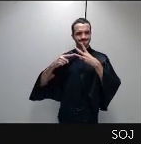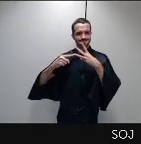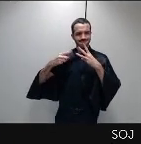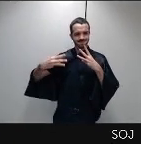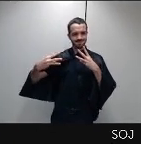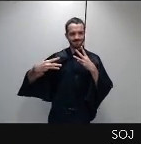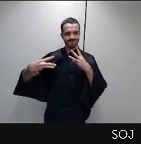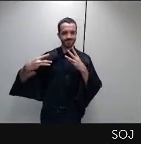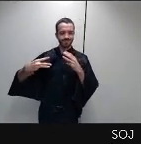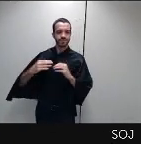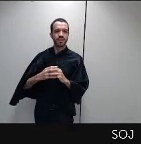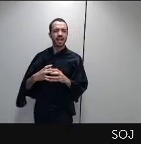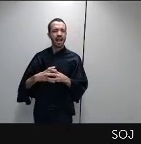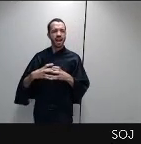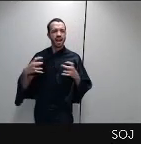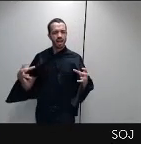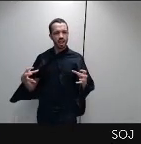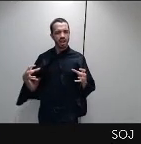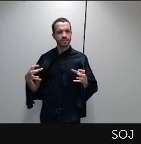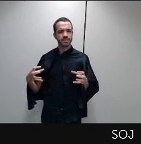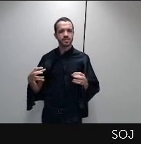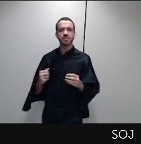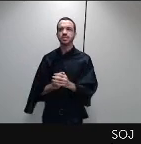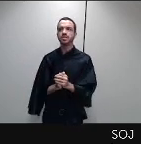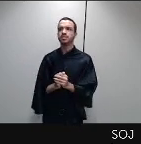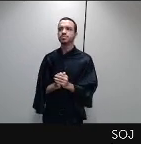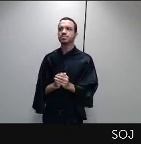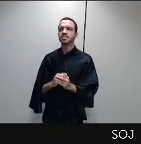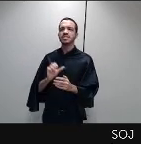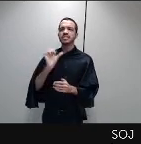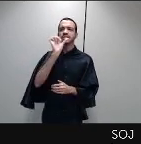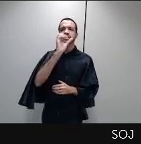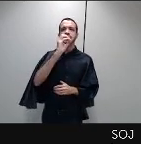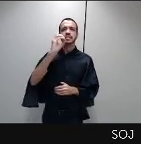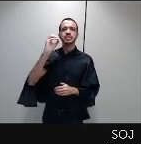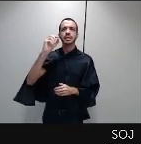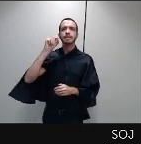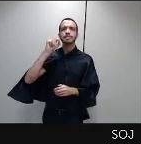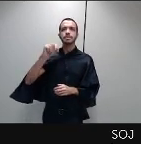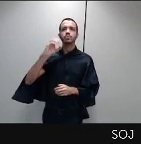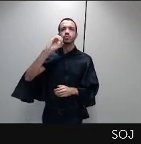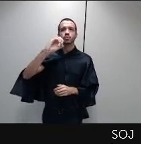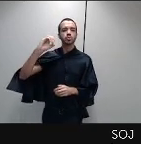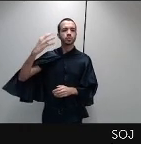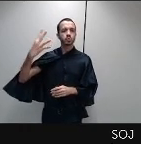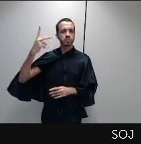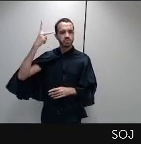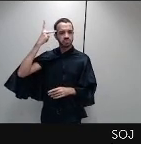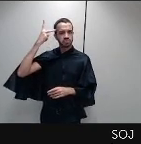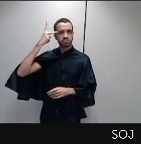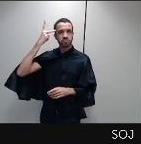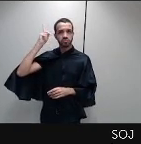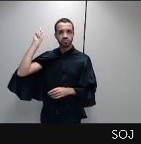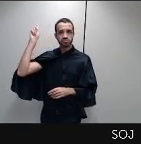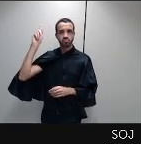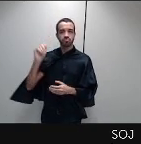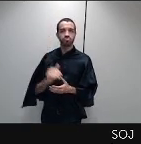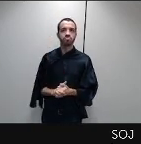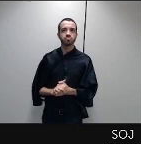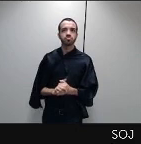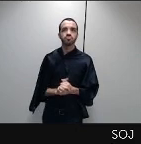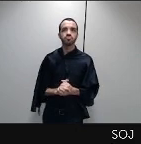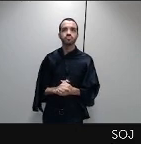agravo em recurso especial de número 600 mil e Quatro de São Paulo destaque